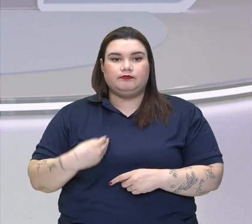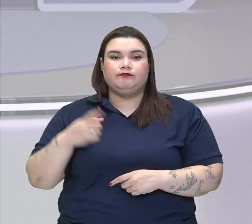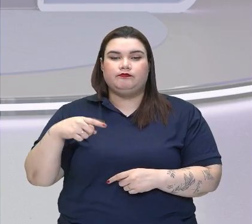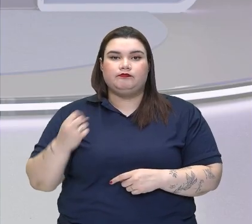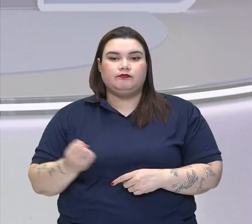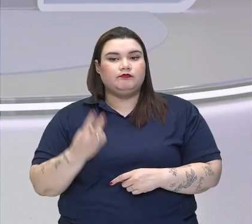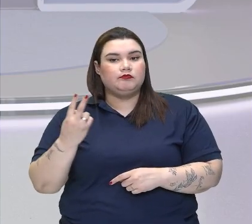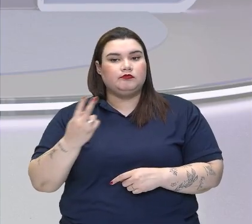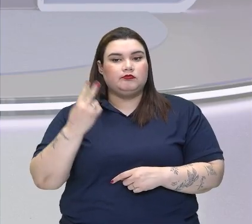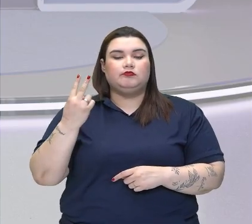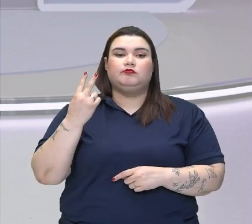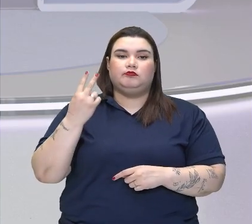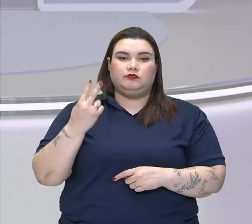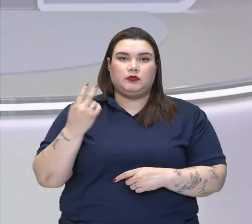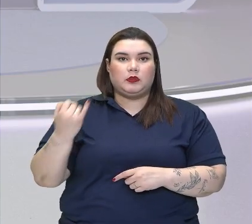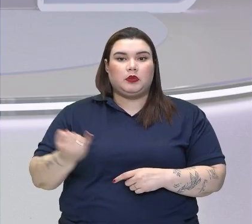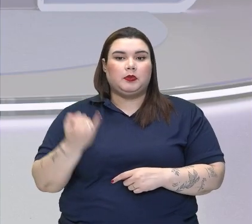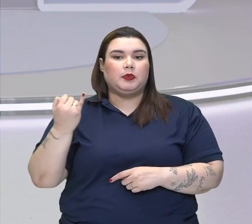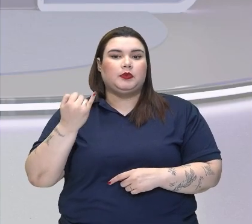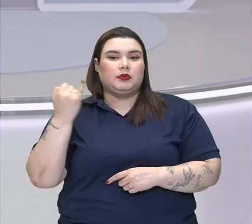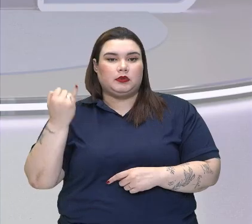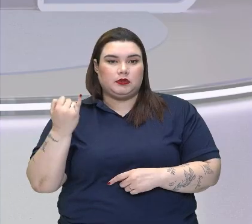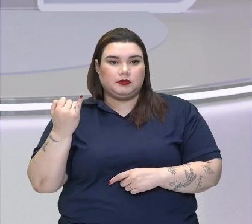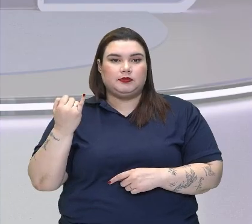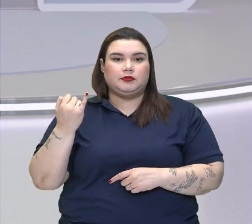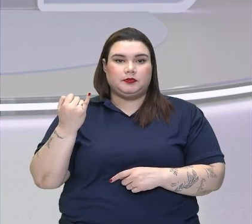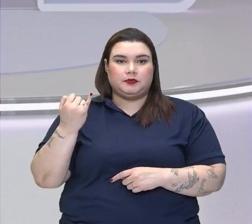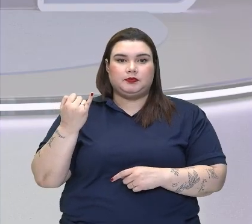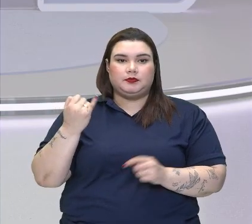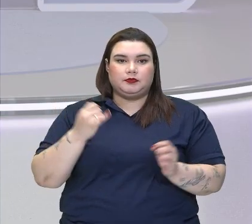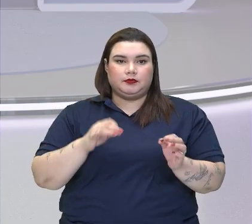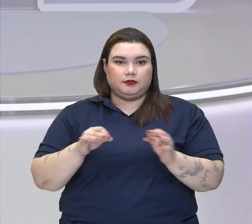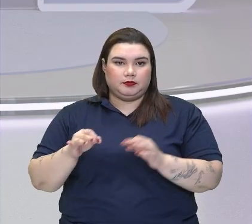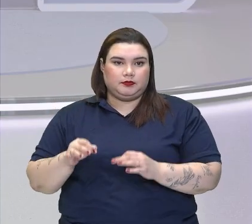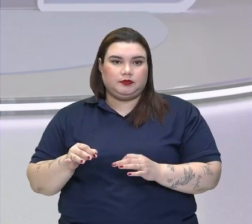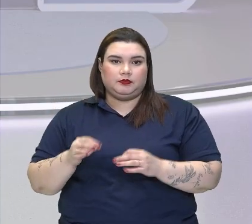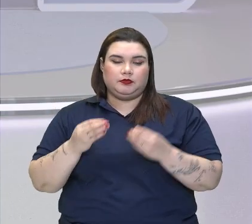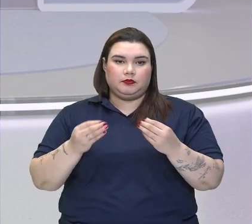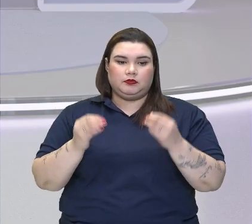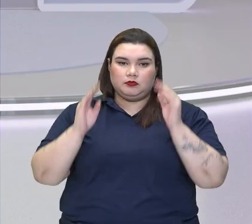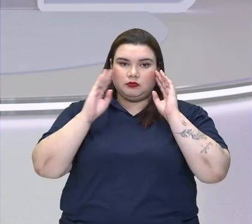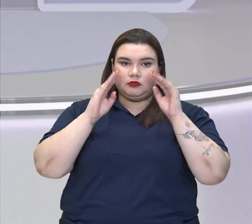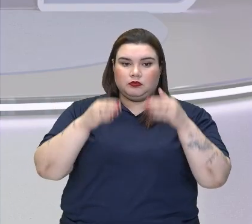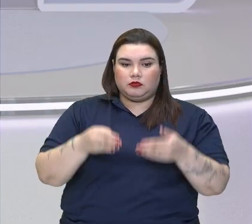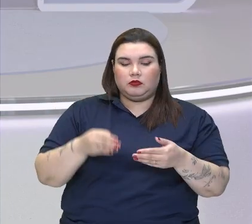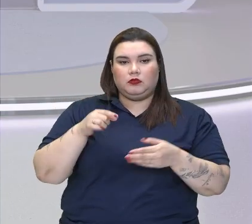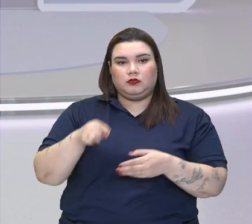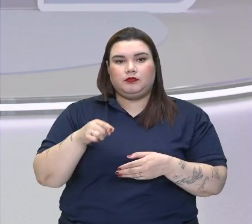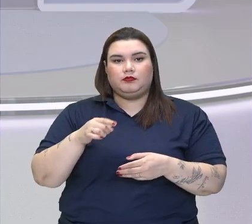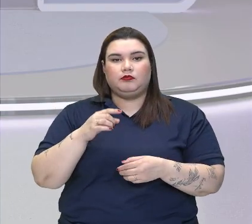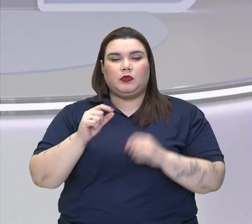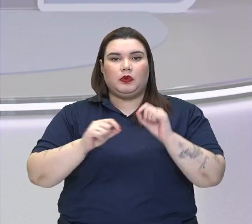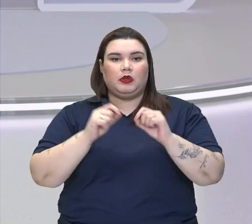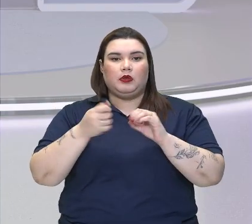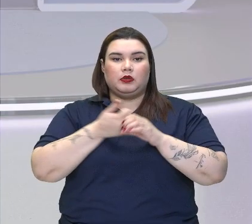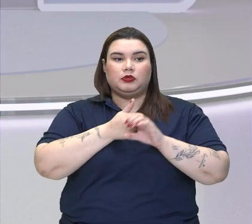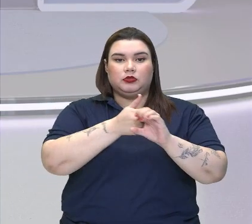valor inegociável, é um valor irrevogável para o cristianismo. Vemos isso desde